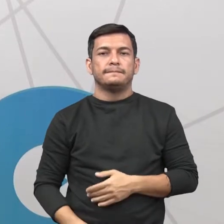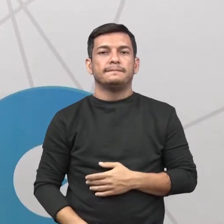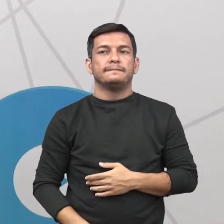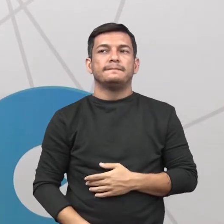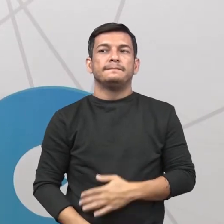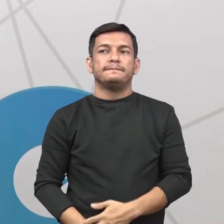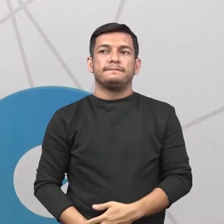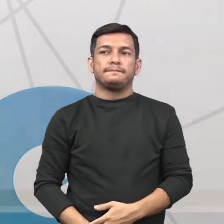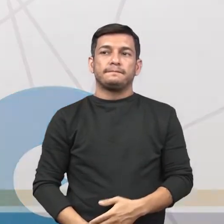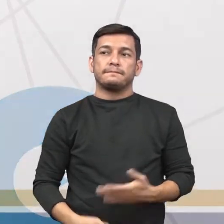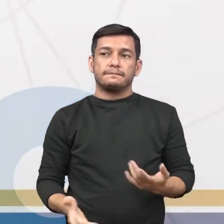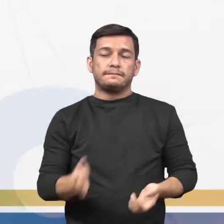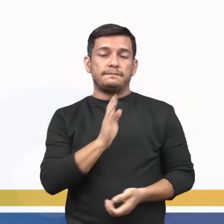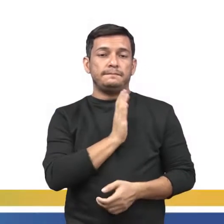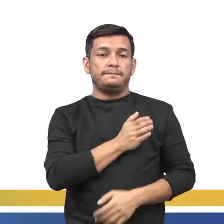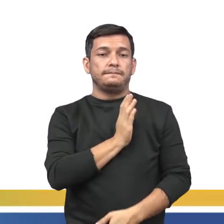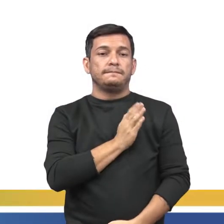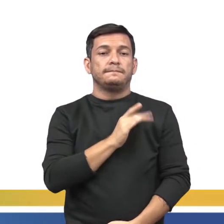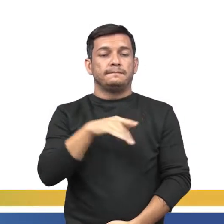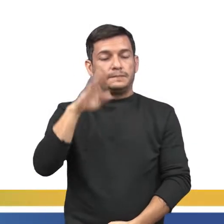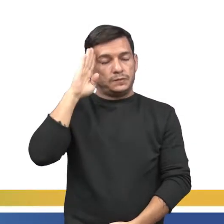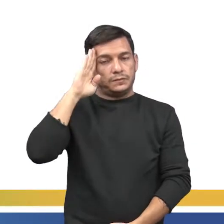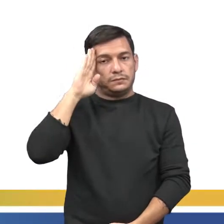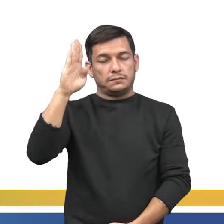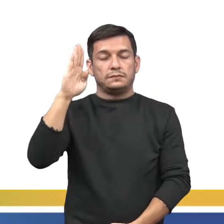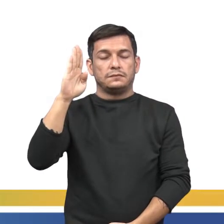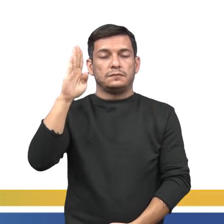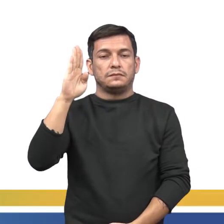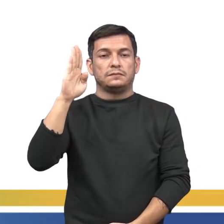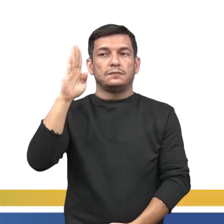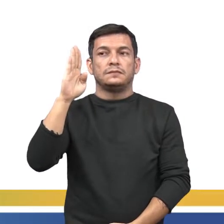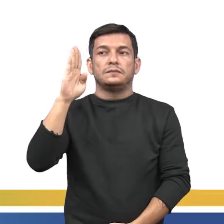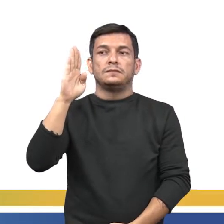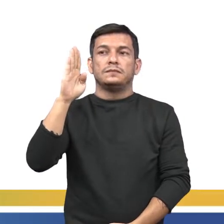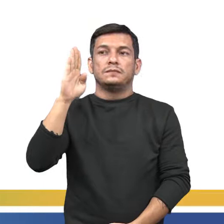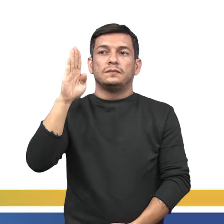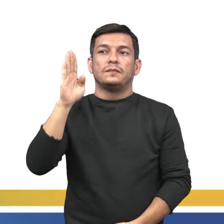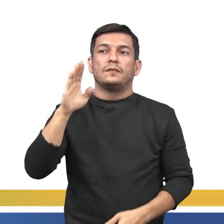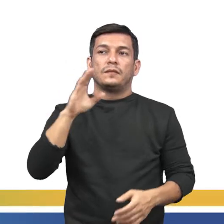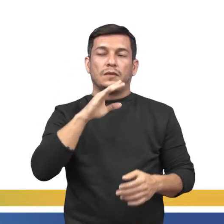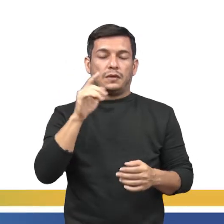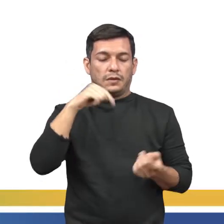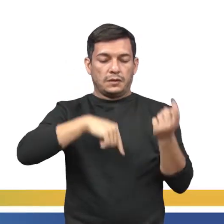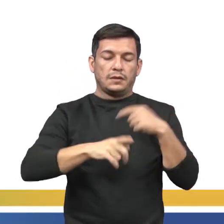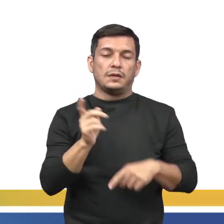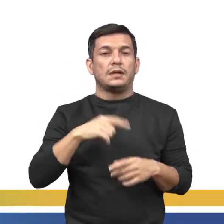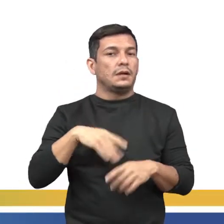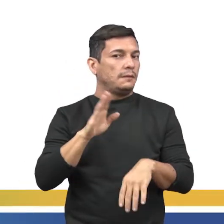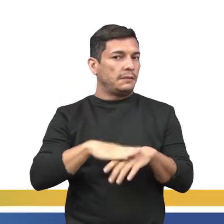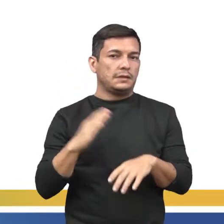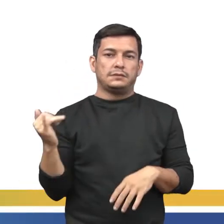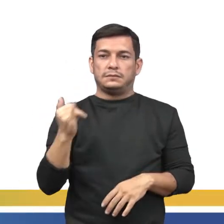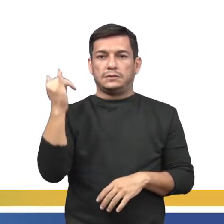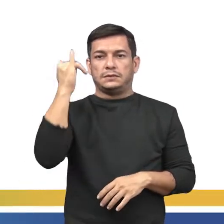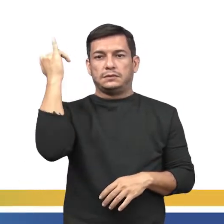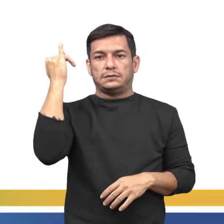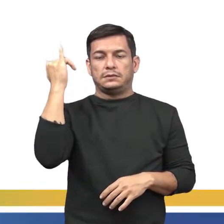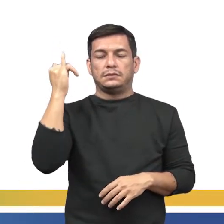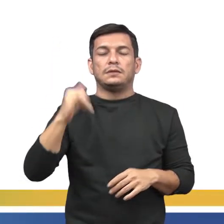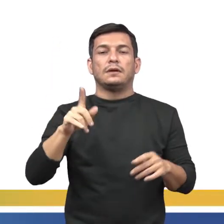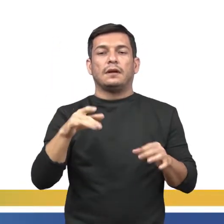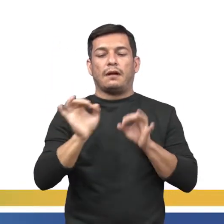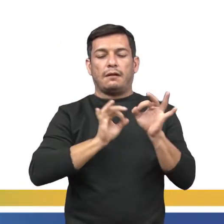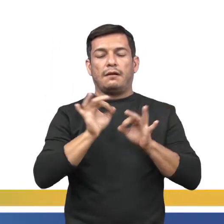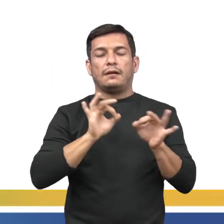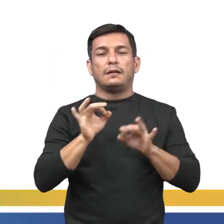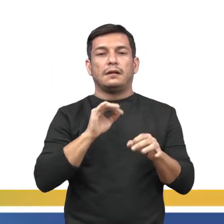Bom, o coração é o principal órgão do sistema circulatório e, obviamente, o mais importante. E ele é